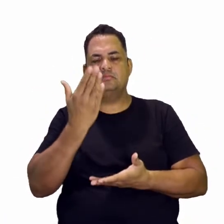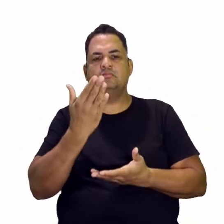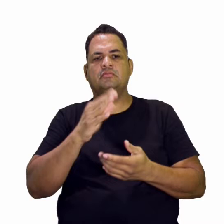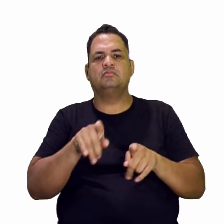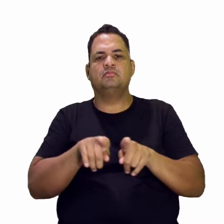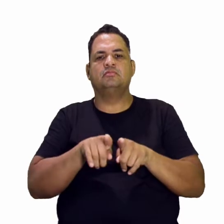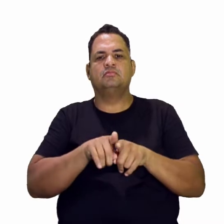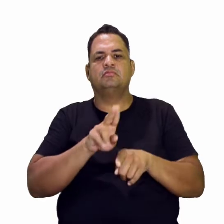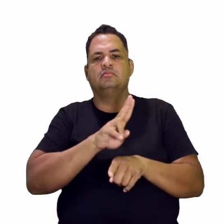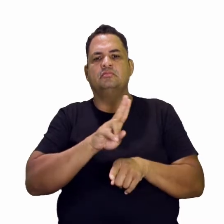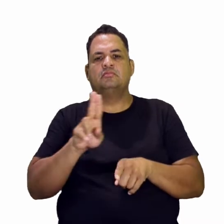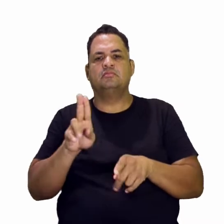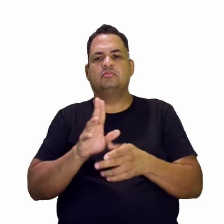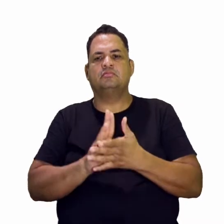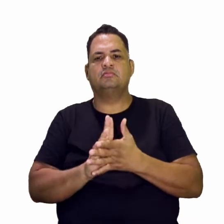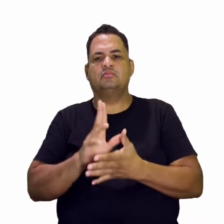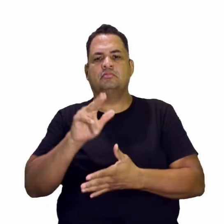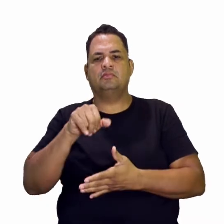bactérias chamadas de